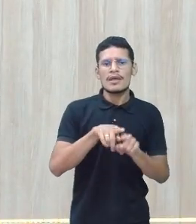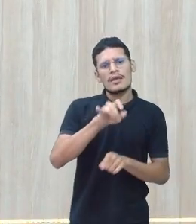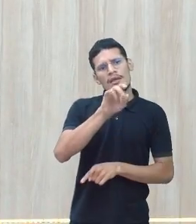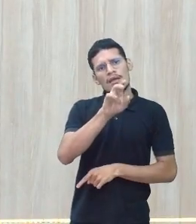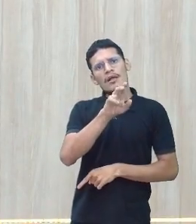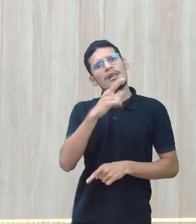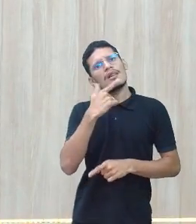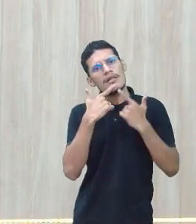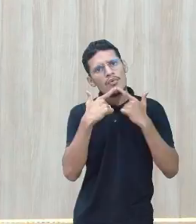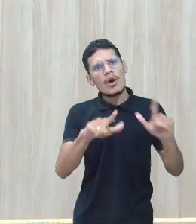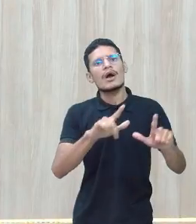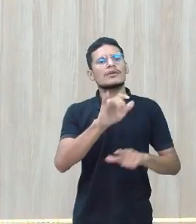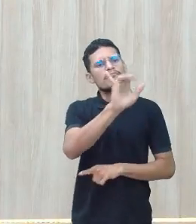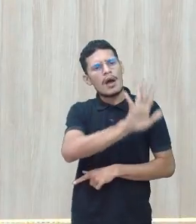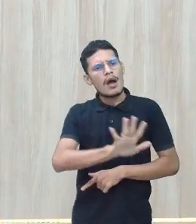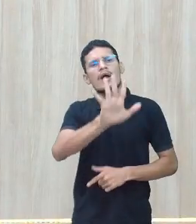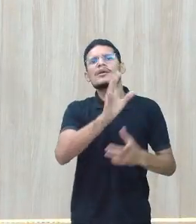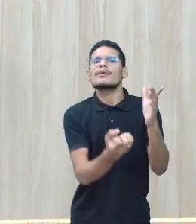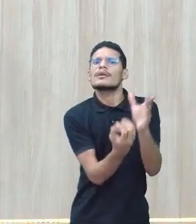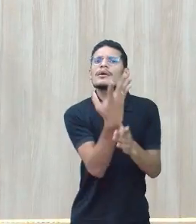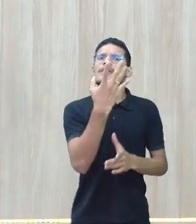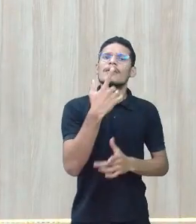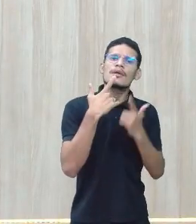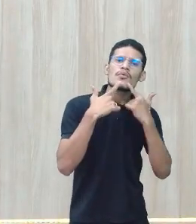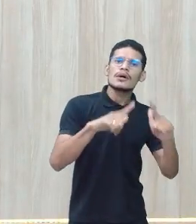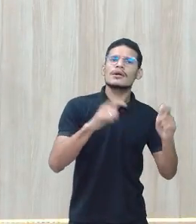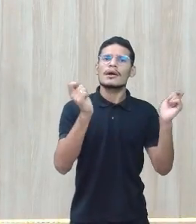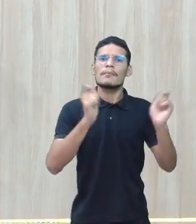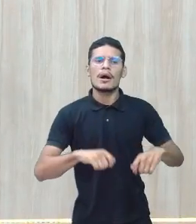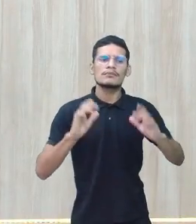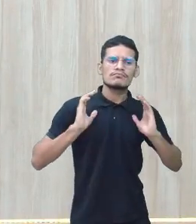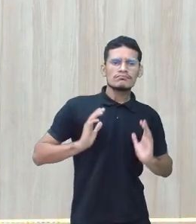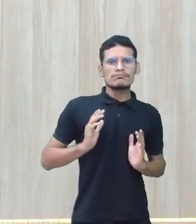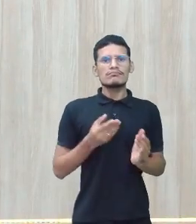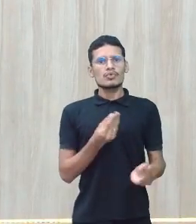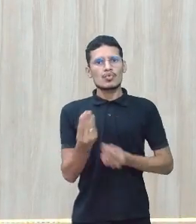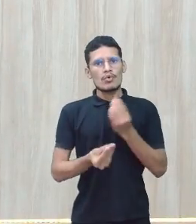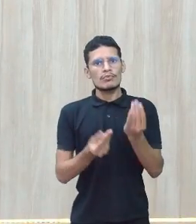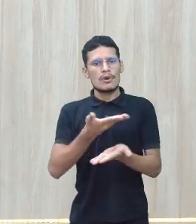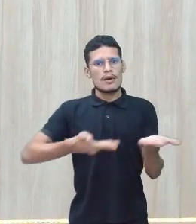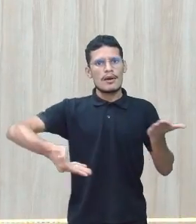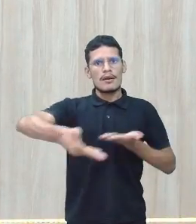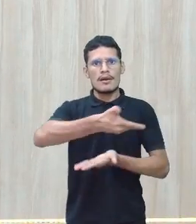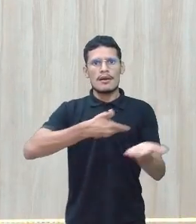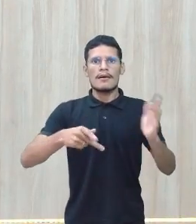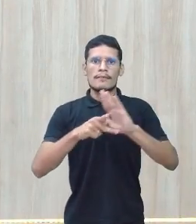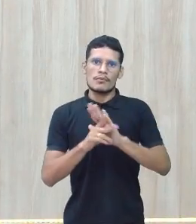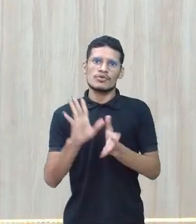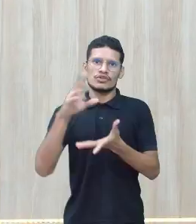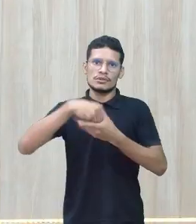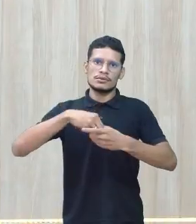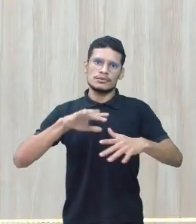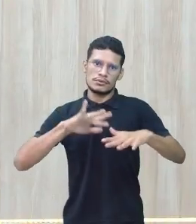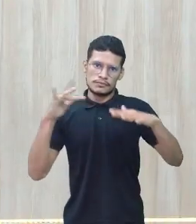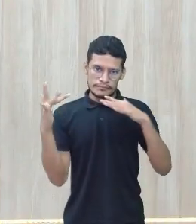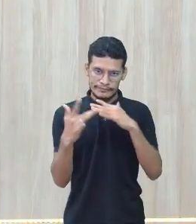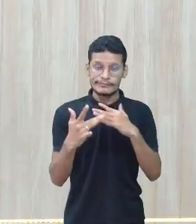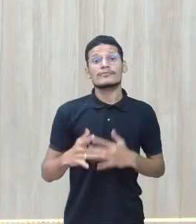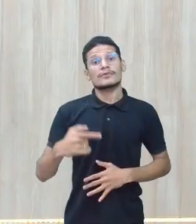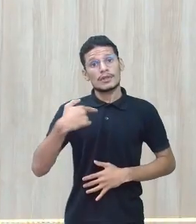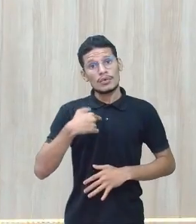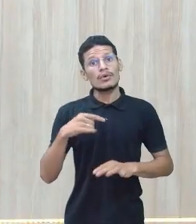como esse meme ele busca ali fazer a comunicação entre pessoas em plataformas digitais. Então, eu fiz tudo